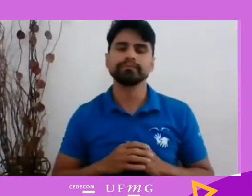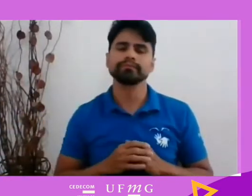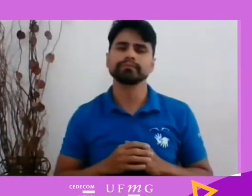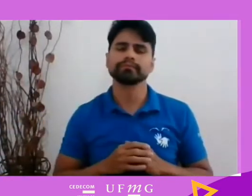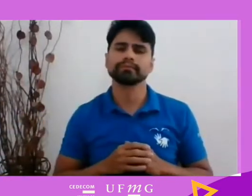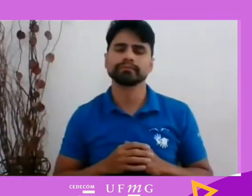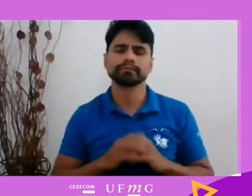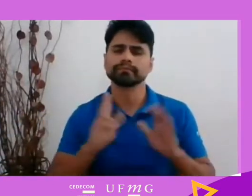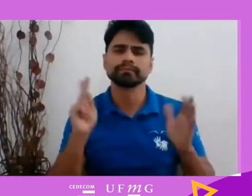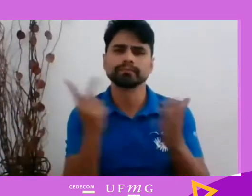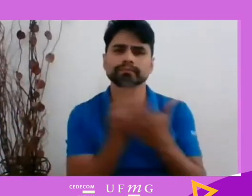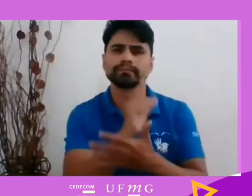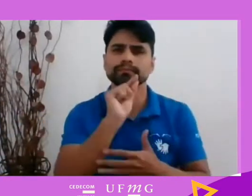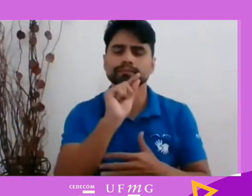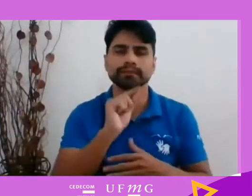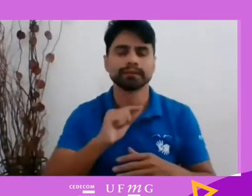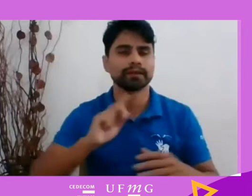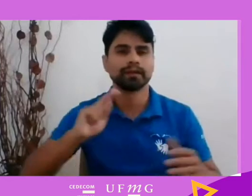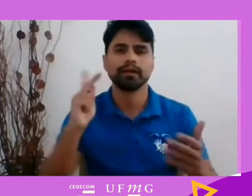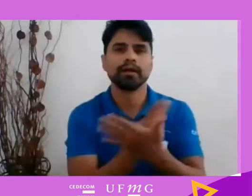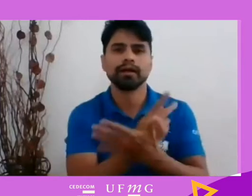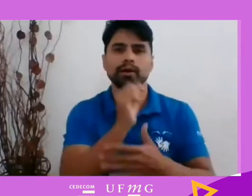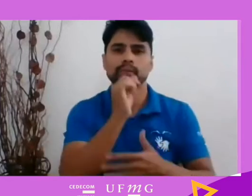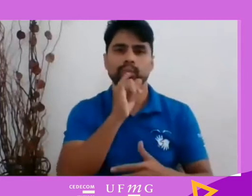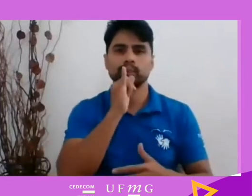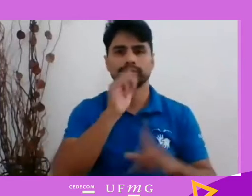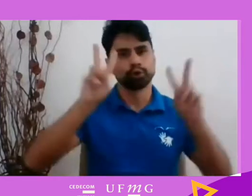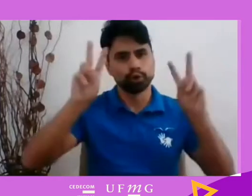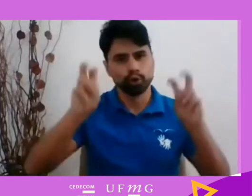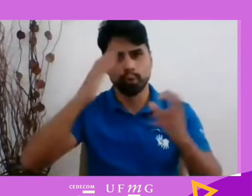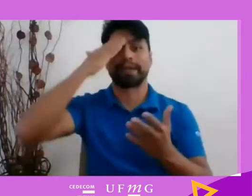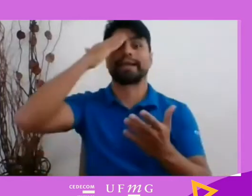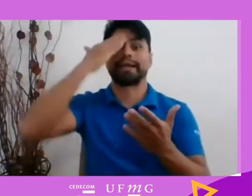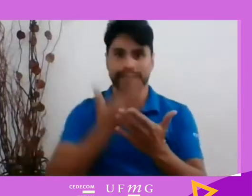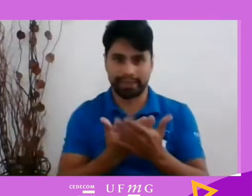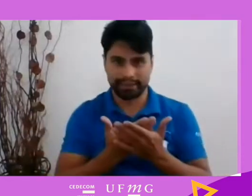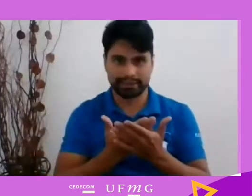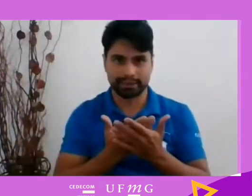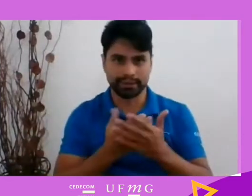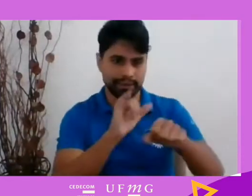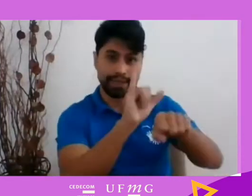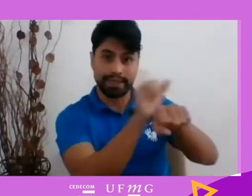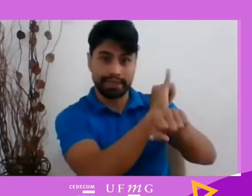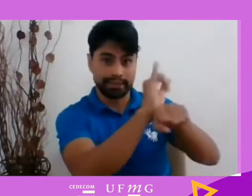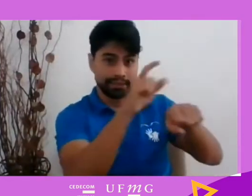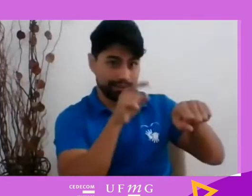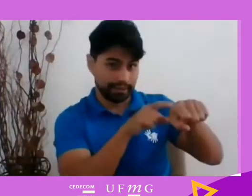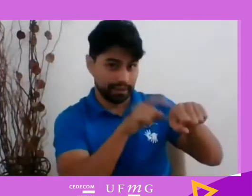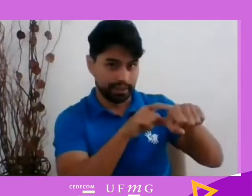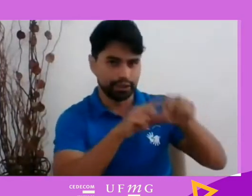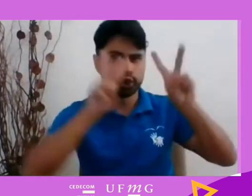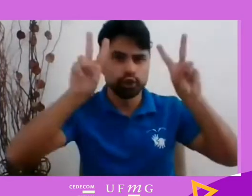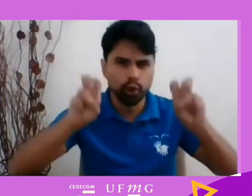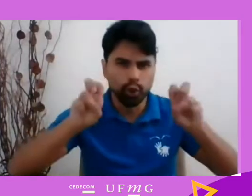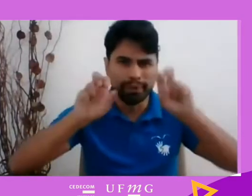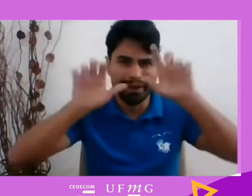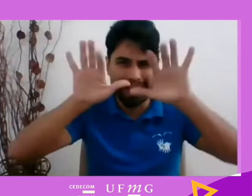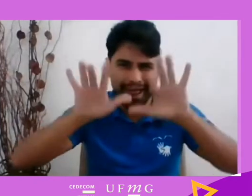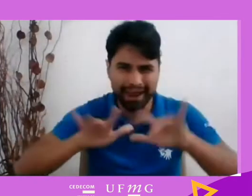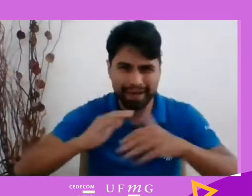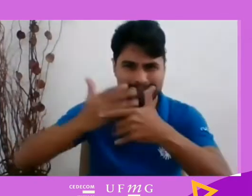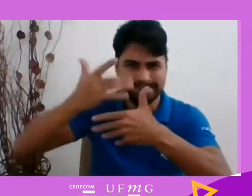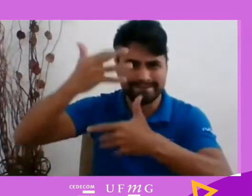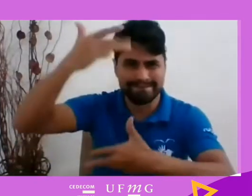que eu falei que é uma questão de crença. Toda essa estratégia algorítmica, ela não teria efeito se não